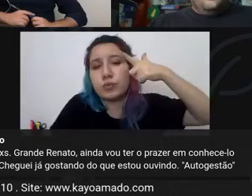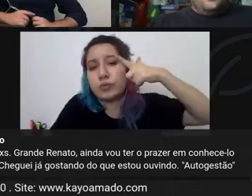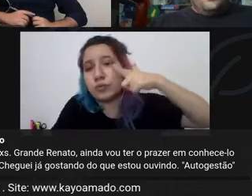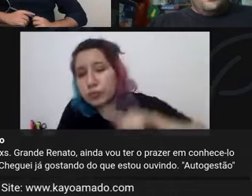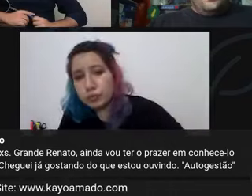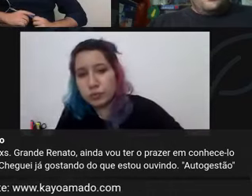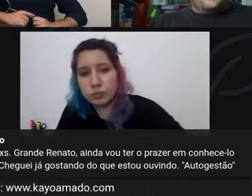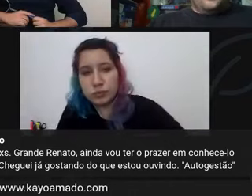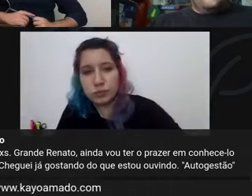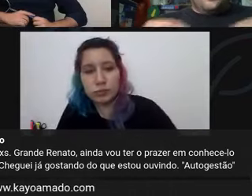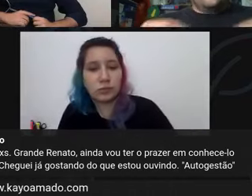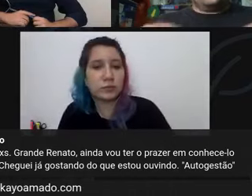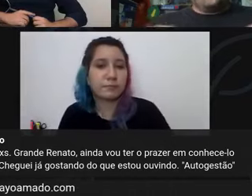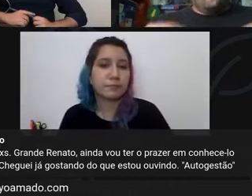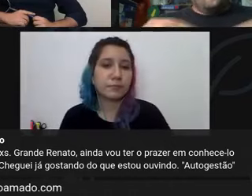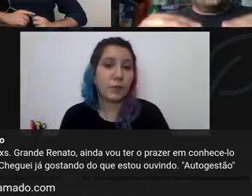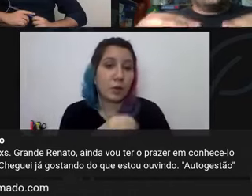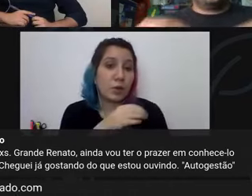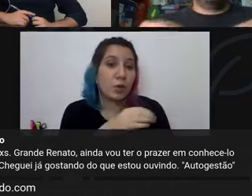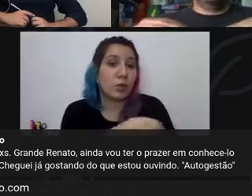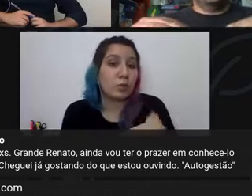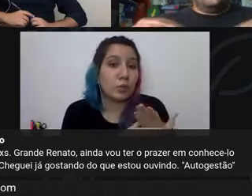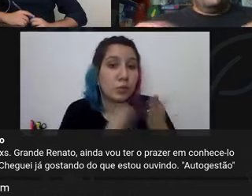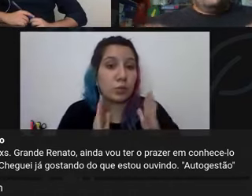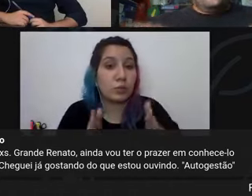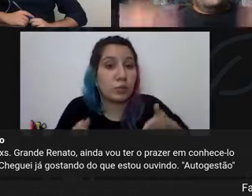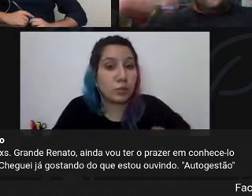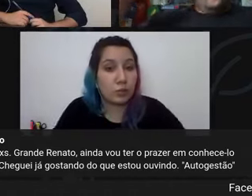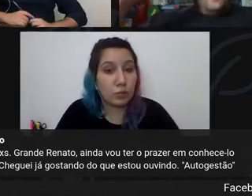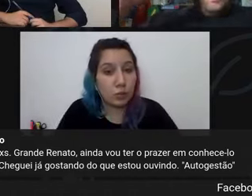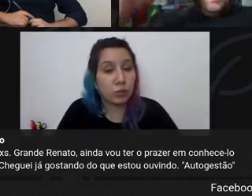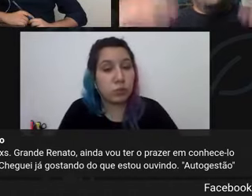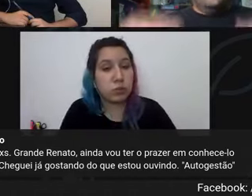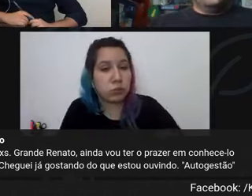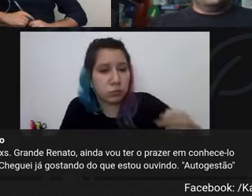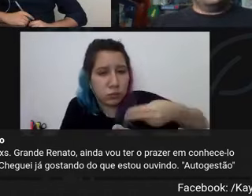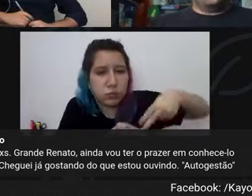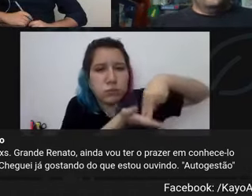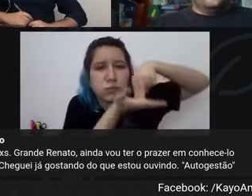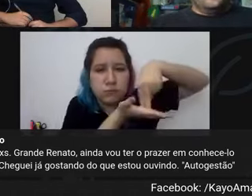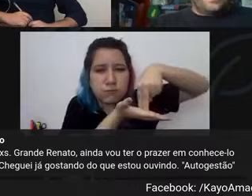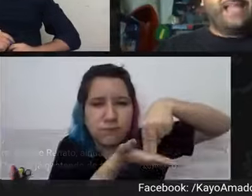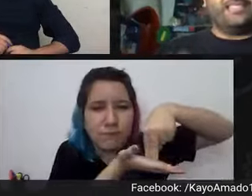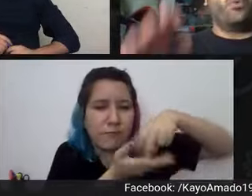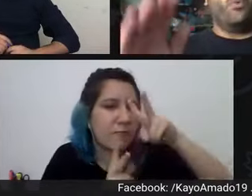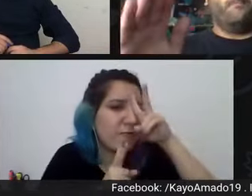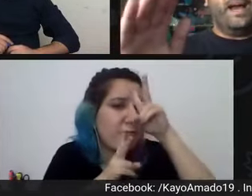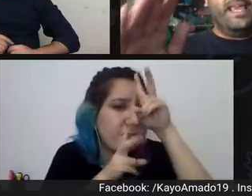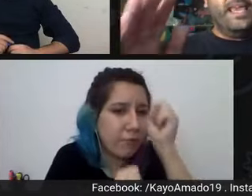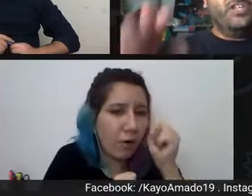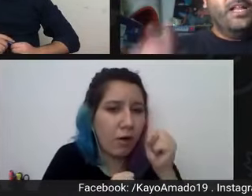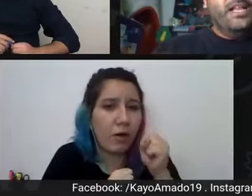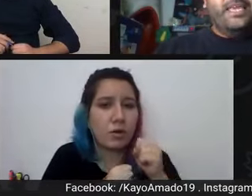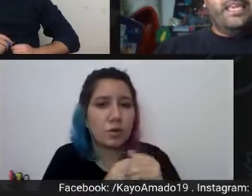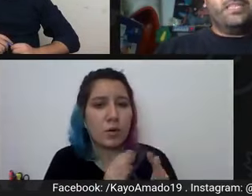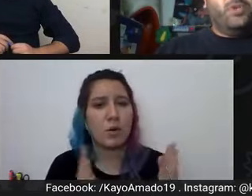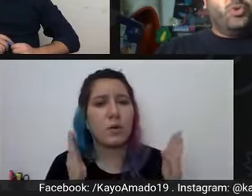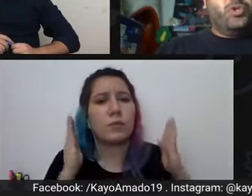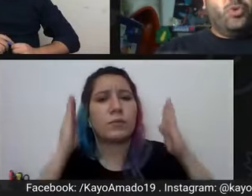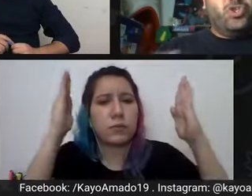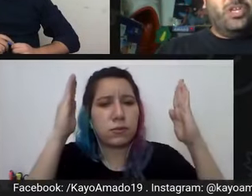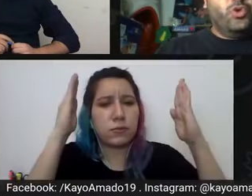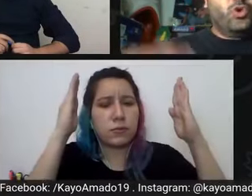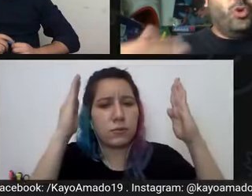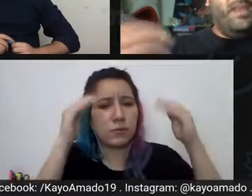seja, que ela nasça com estrutura, né? Não nasça com telhado, mas nasça com alicerce, com parede, e que as